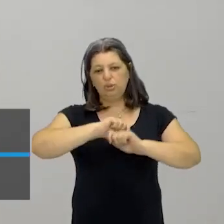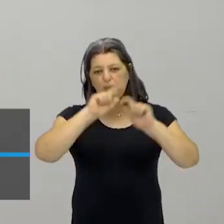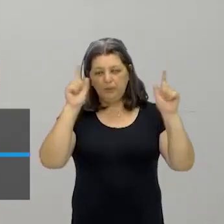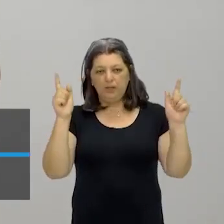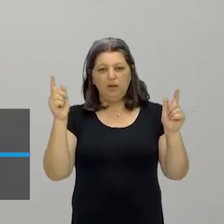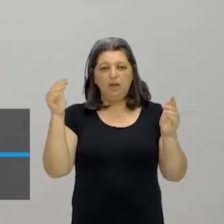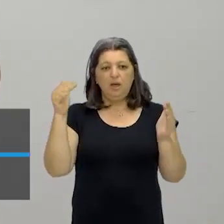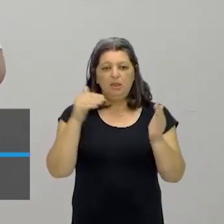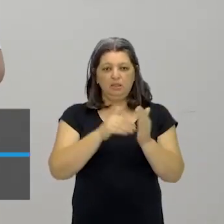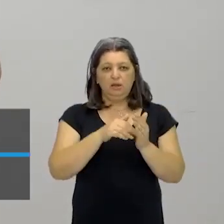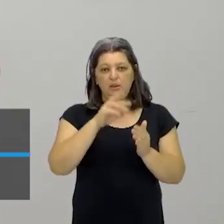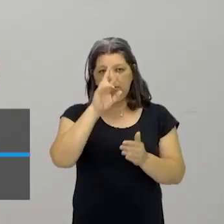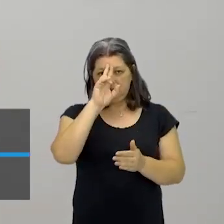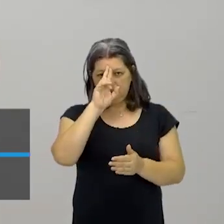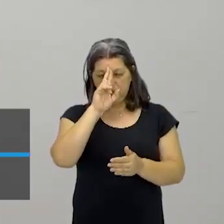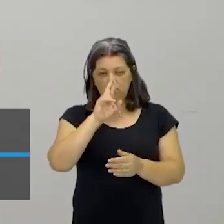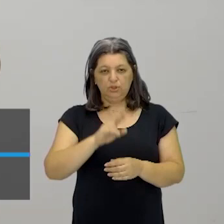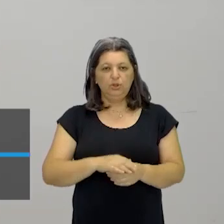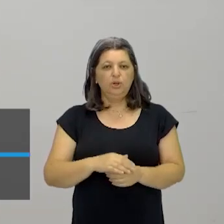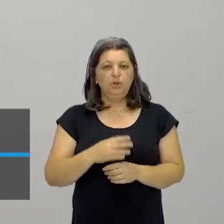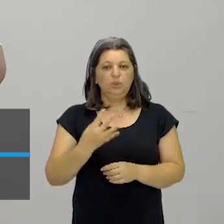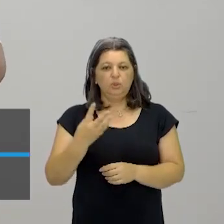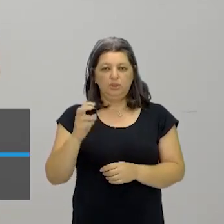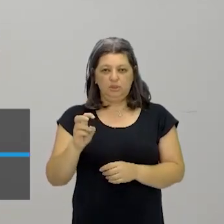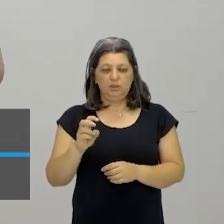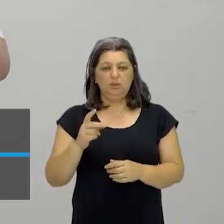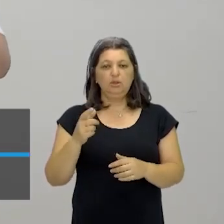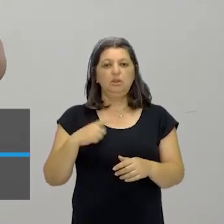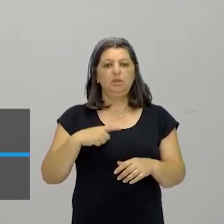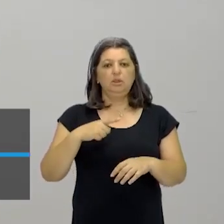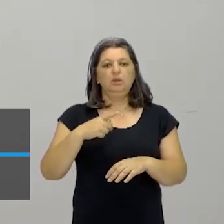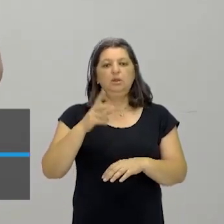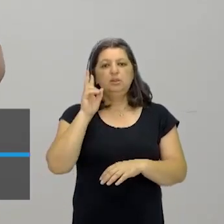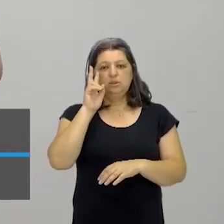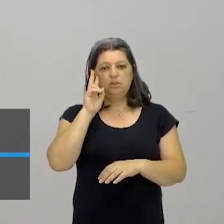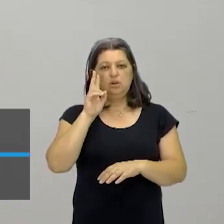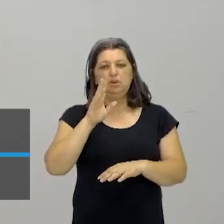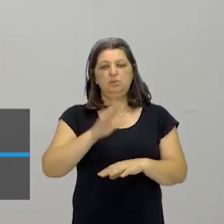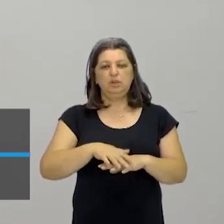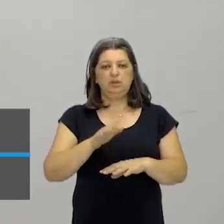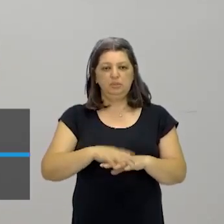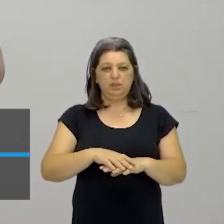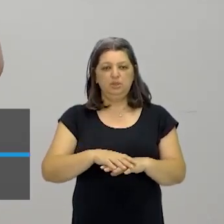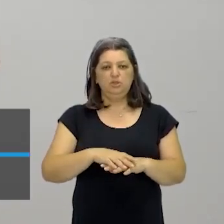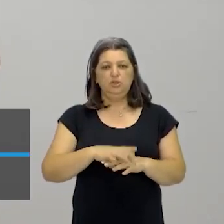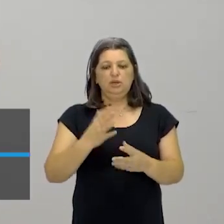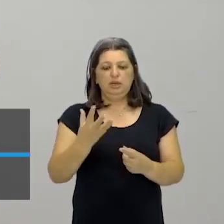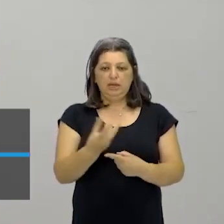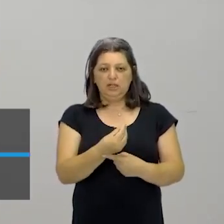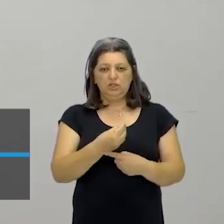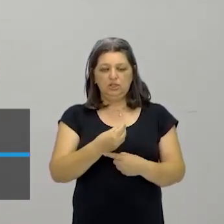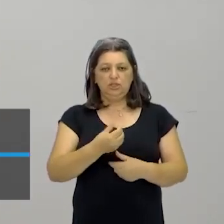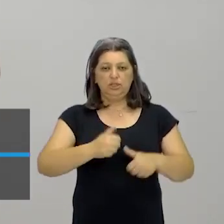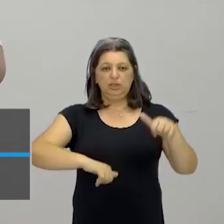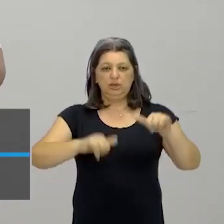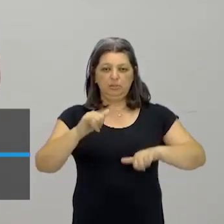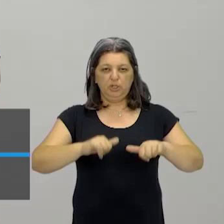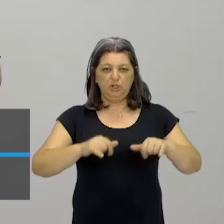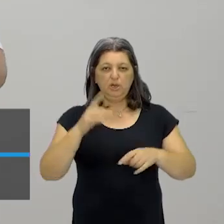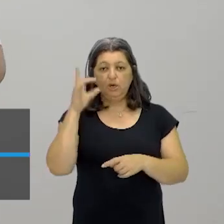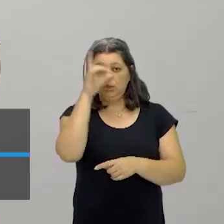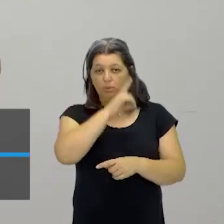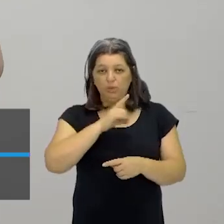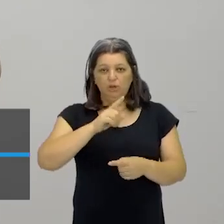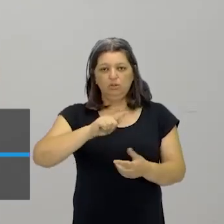A bateria de amanhã teremos História, matemática, arte e química E no domingo a gente vai ter